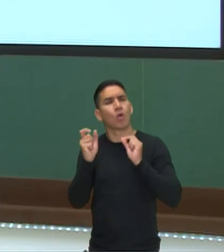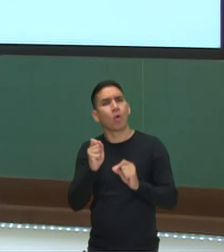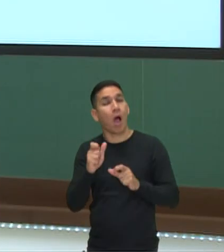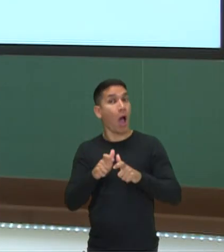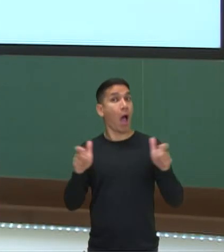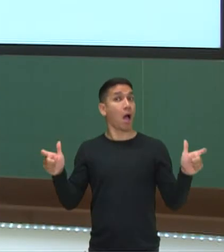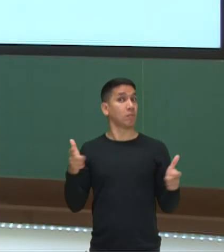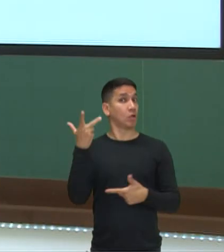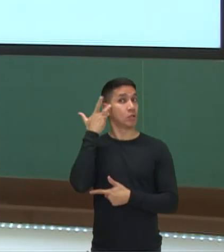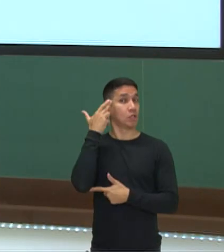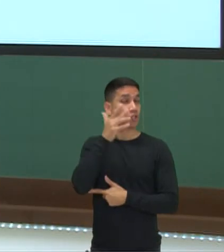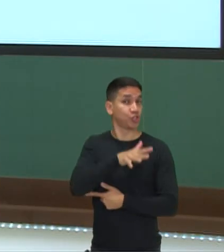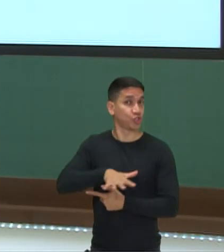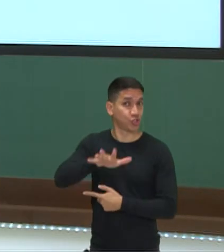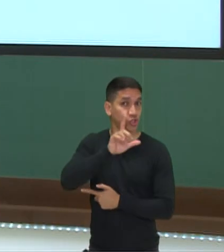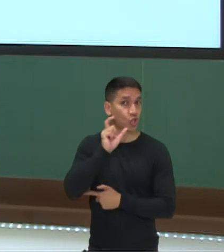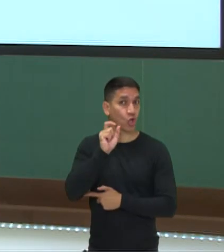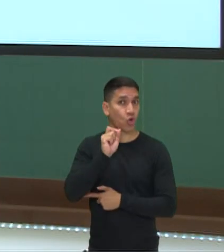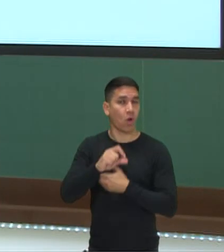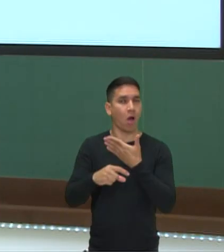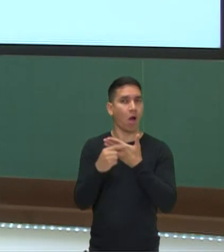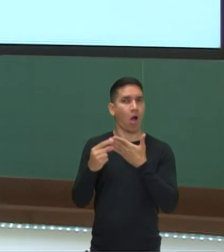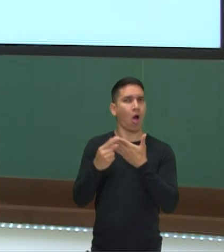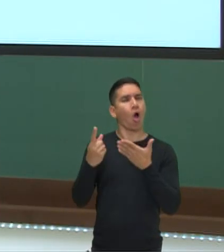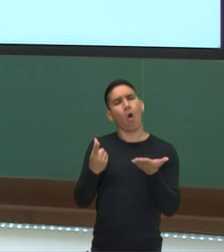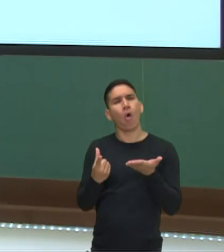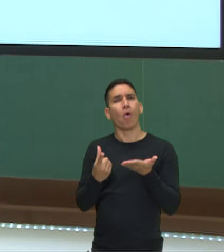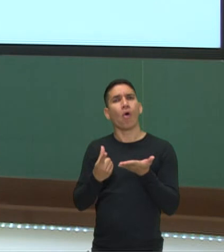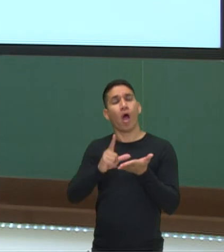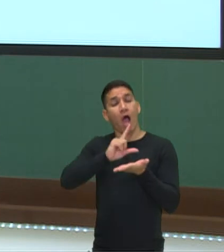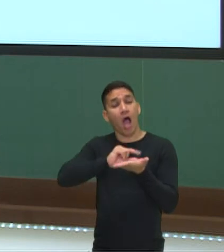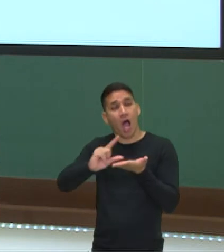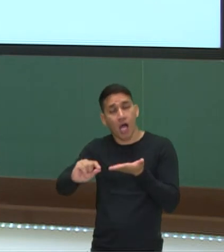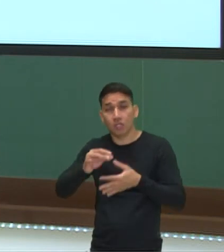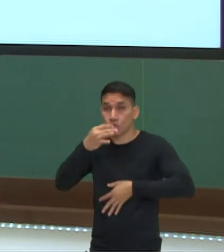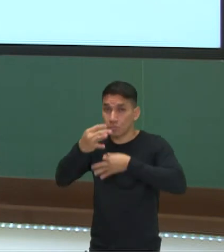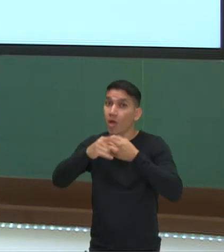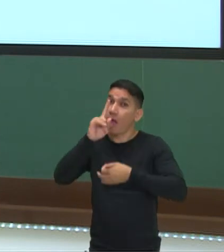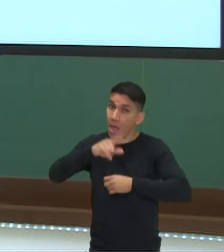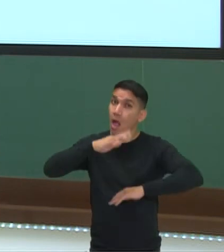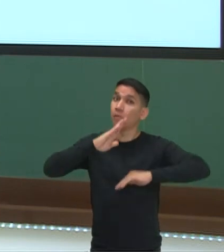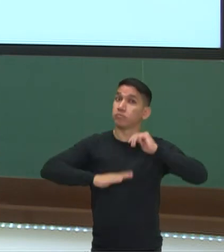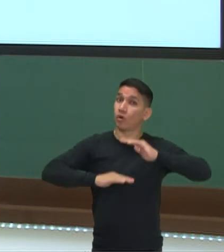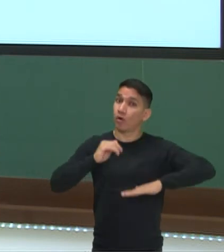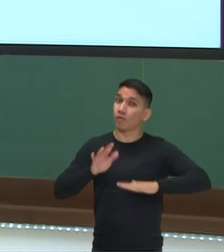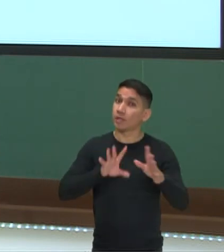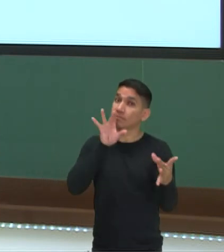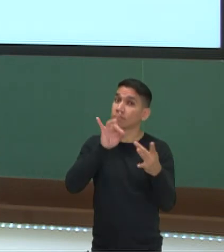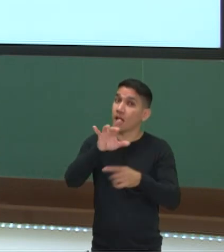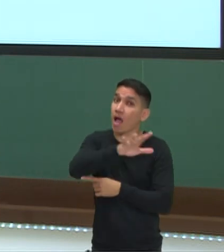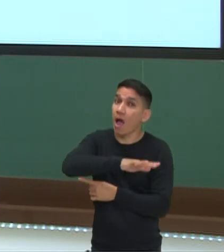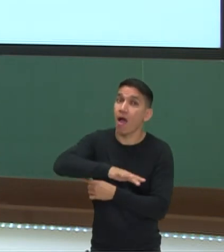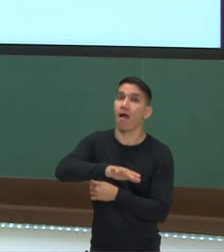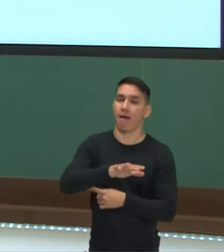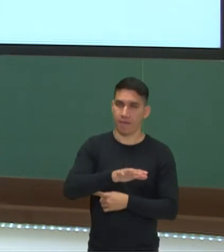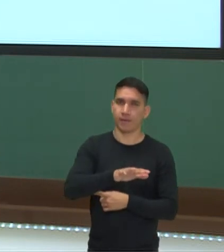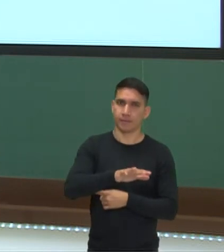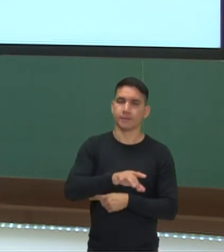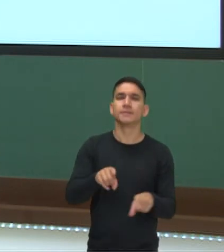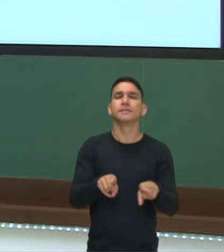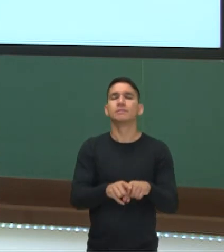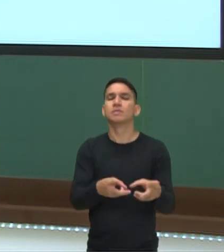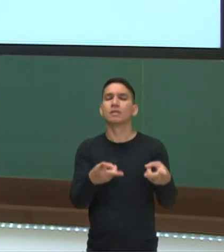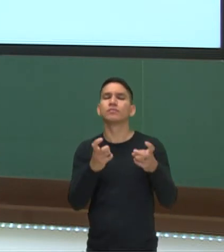vezes, geralmente, o autor de um artigo de opinião, ele é um profissional, um especialista na área. E nós vimos